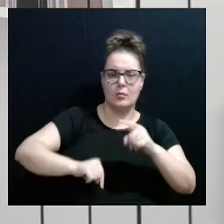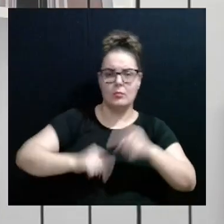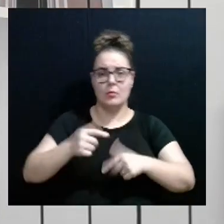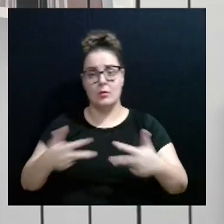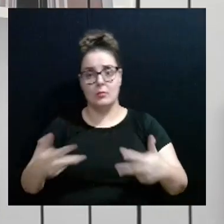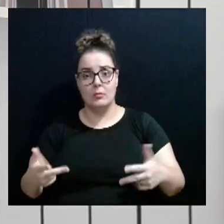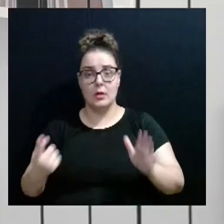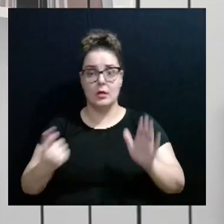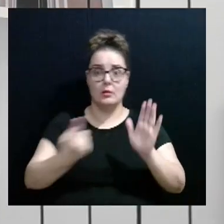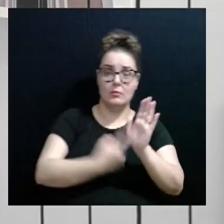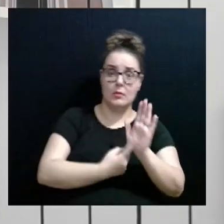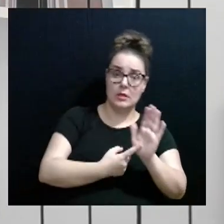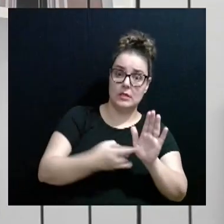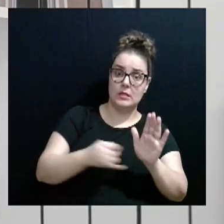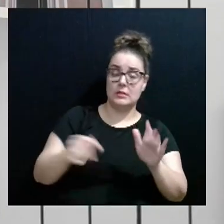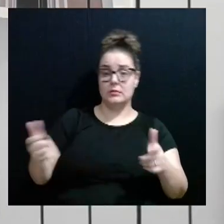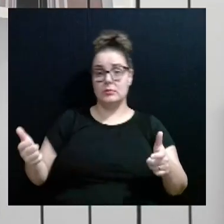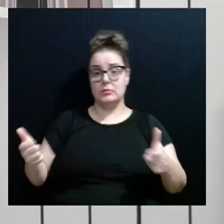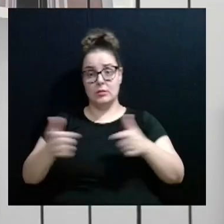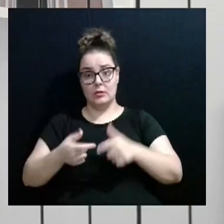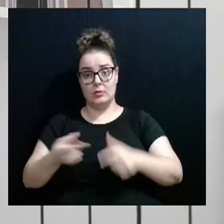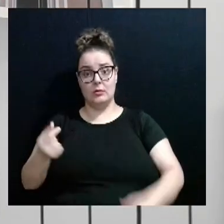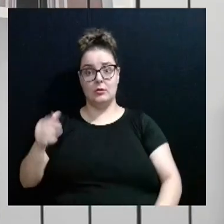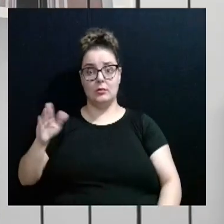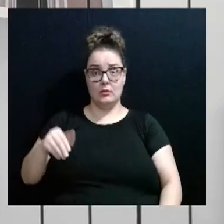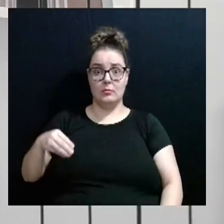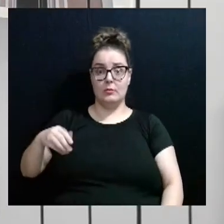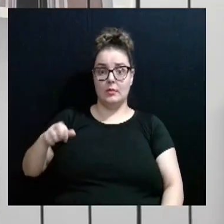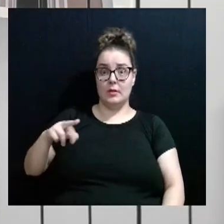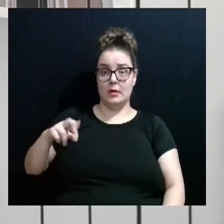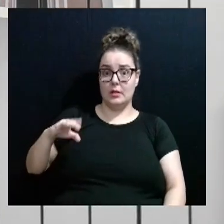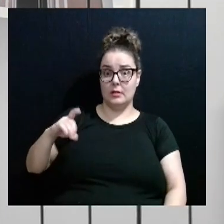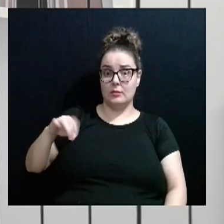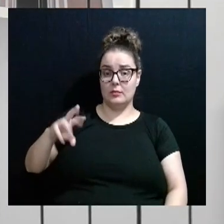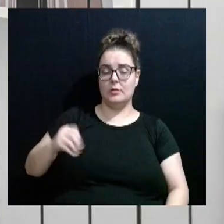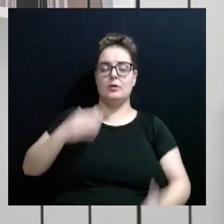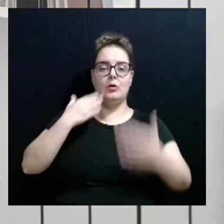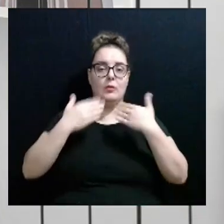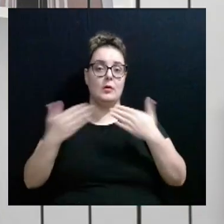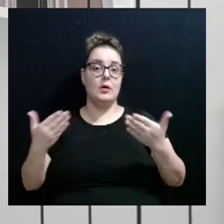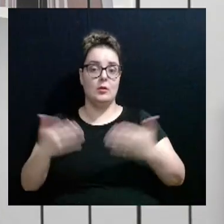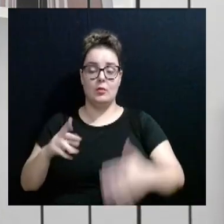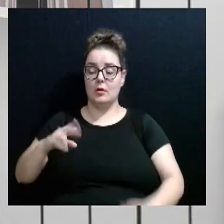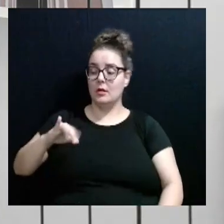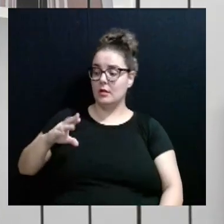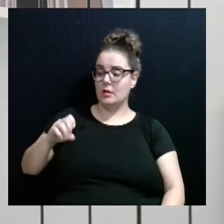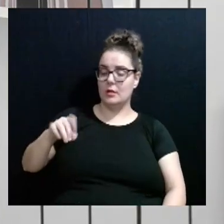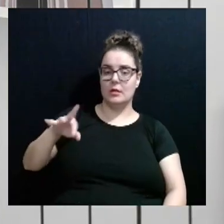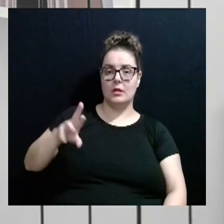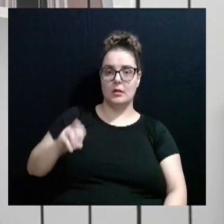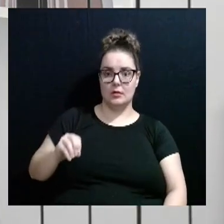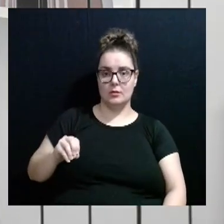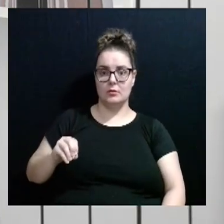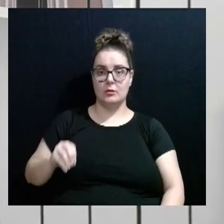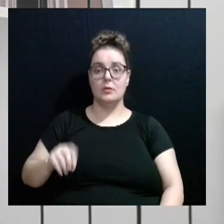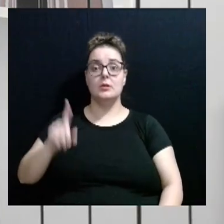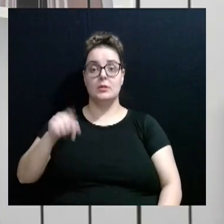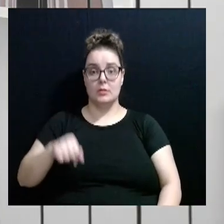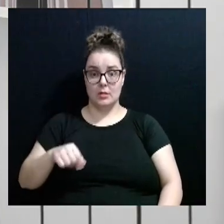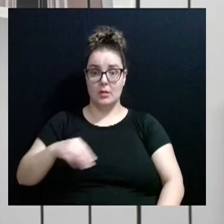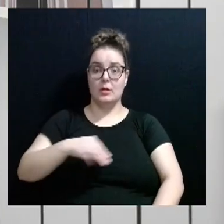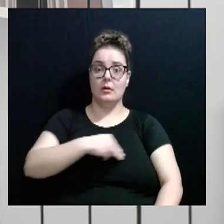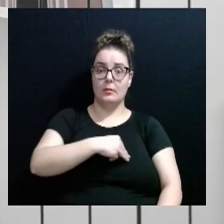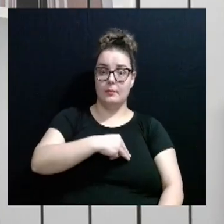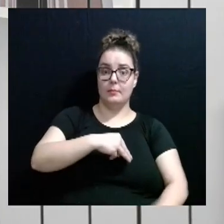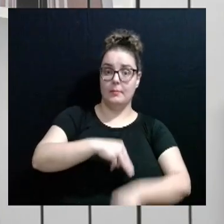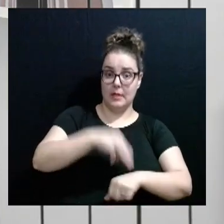se vai diminuir o preço das mercadorias, eu converso agora com o Ricardo Inglês de Souza, ele que é mestre em Direito Econômico